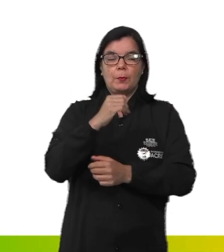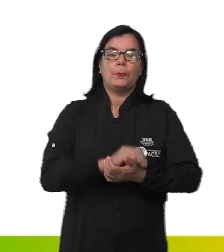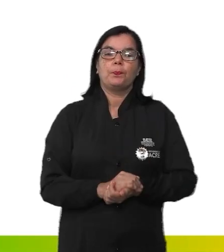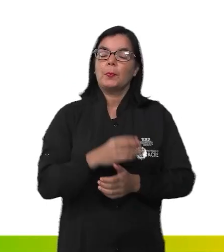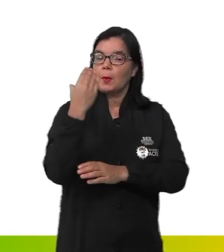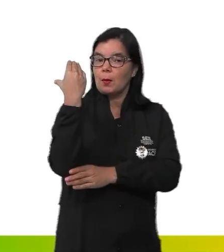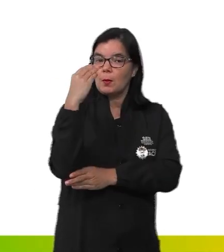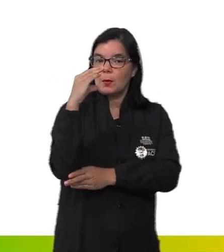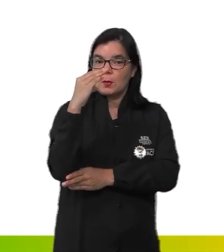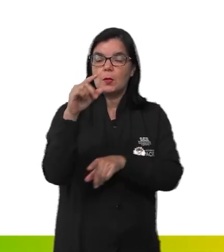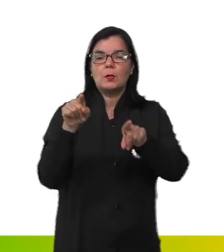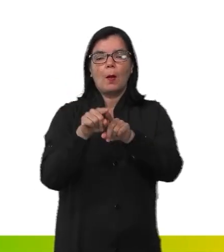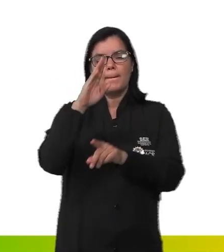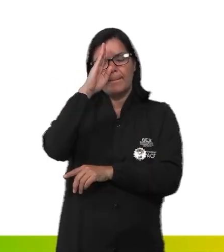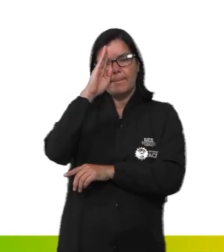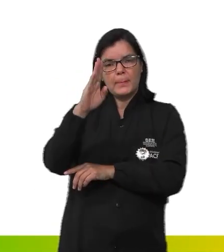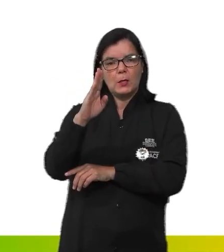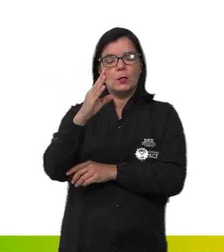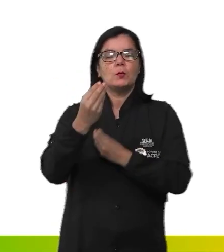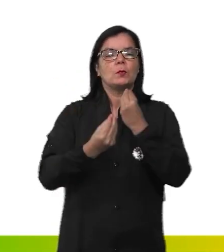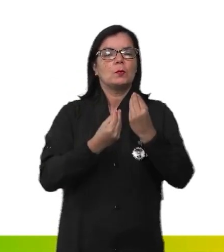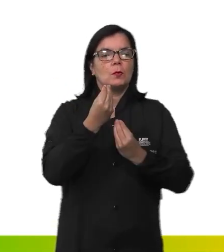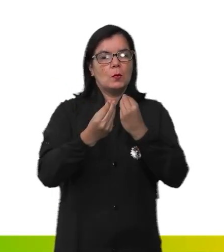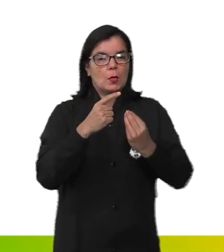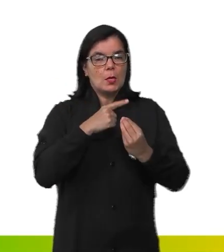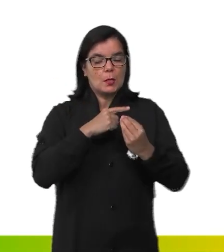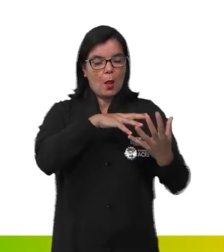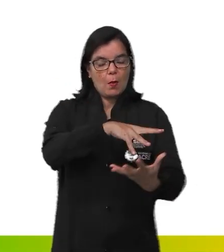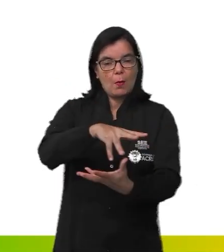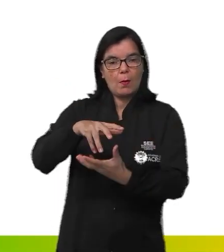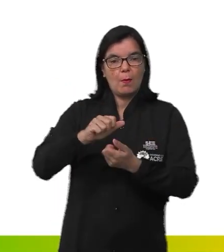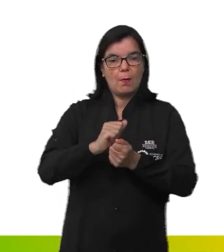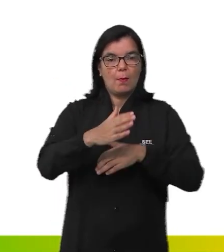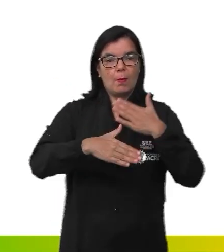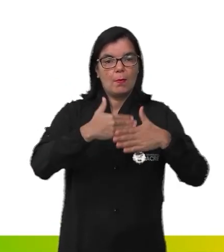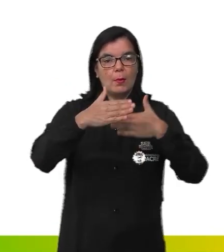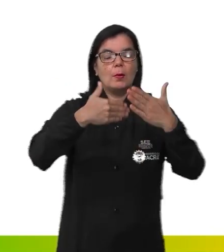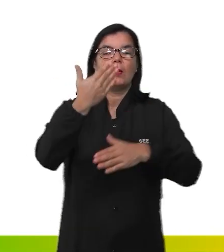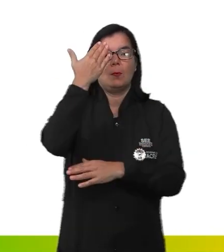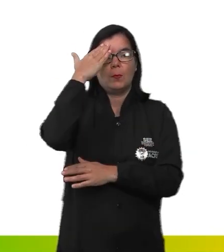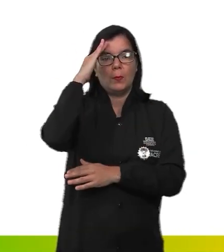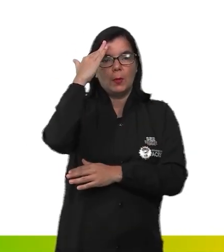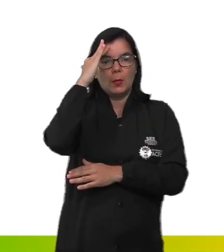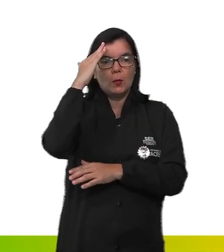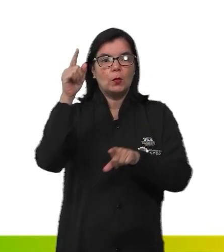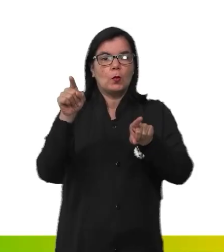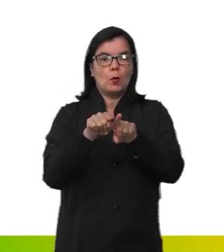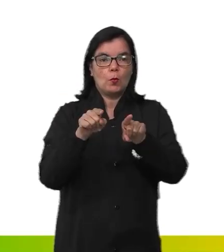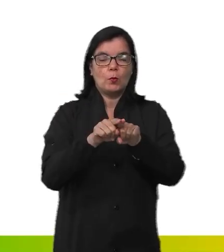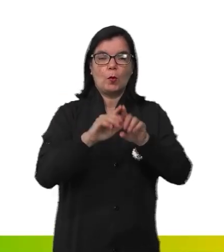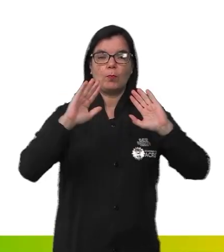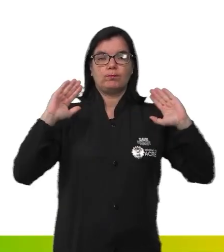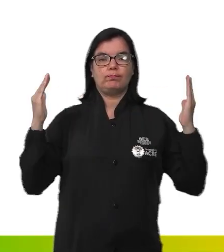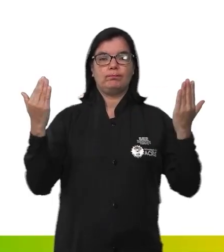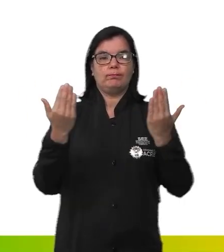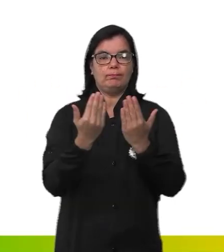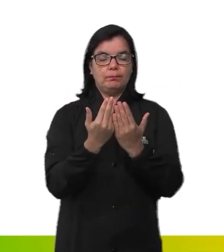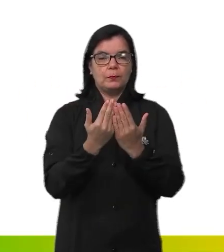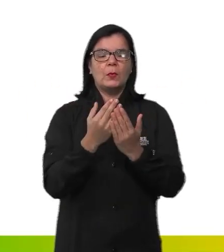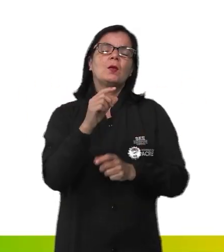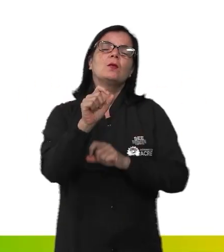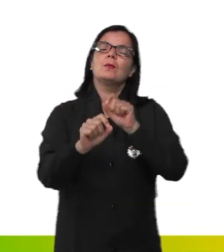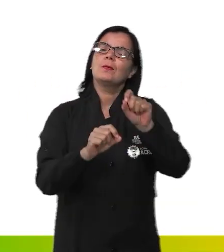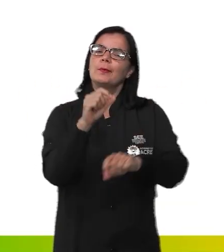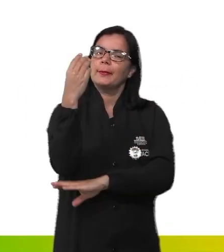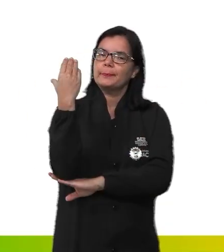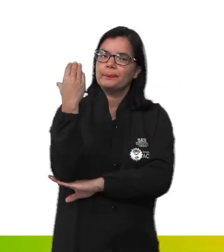A ciência ela é uma das principais formas que a humanidade desenvolveu para entender o mundo ao seu redor. Então, o